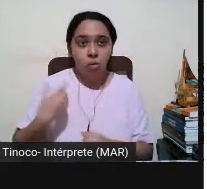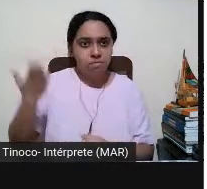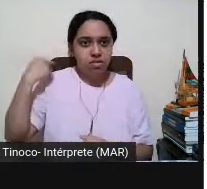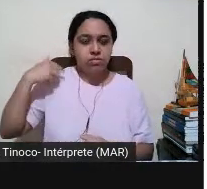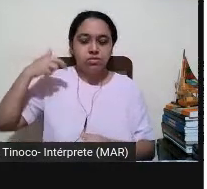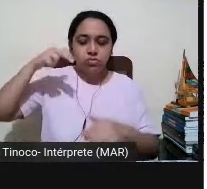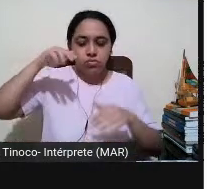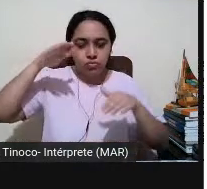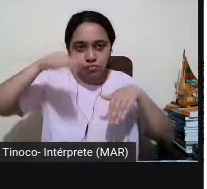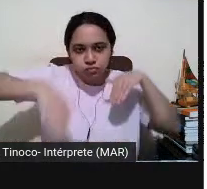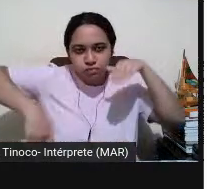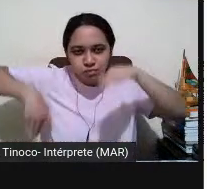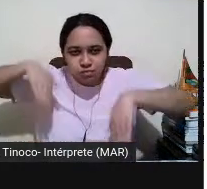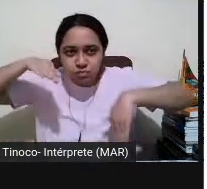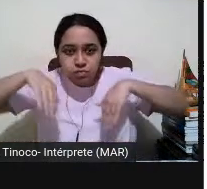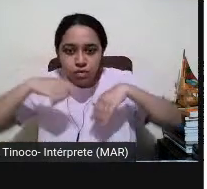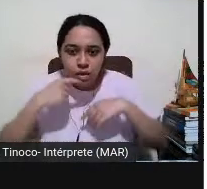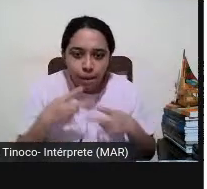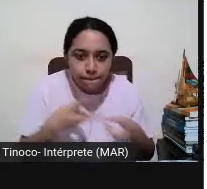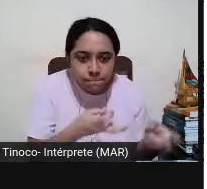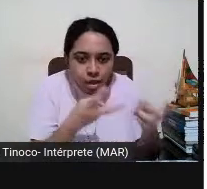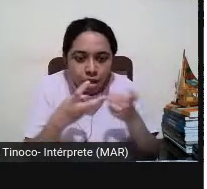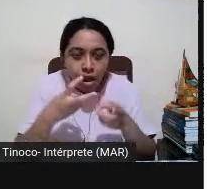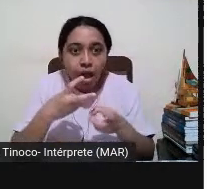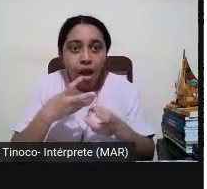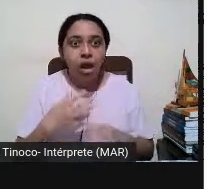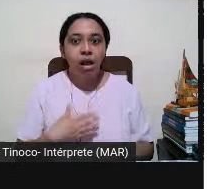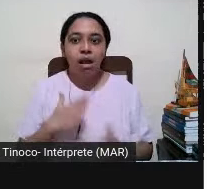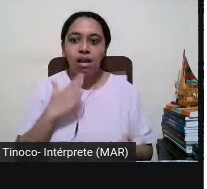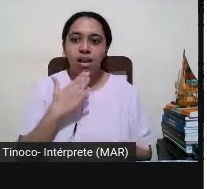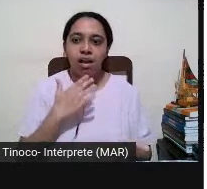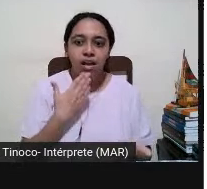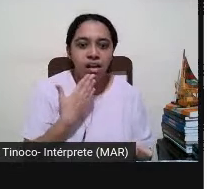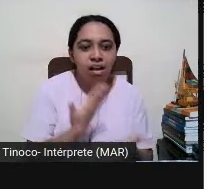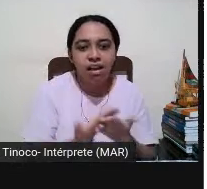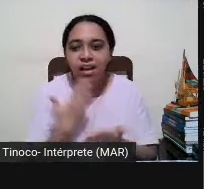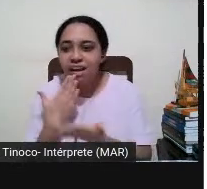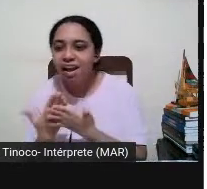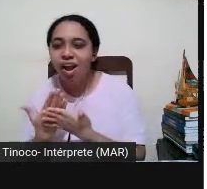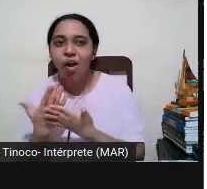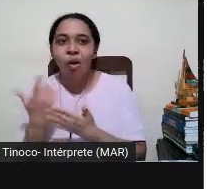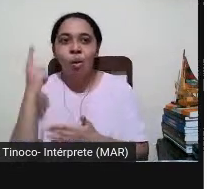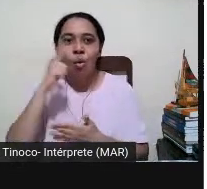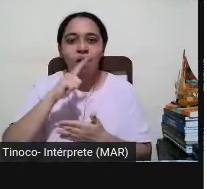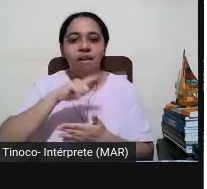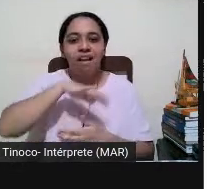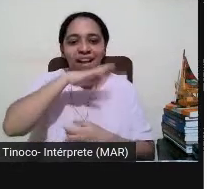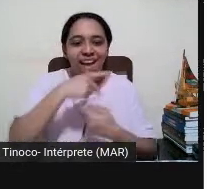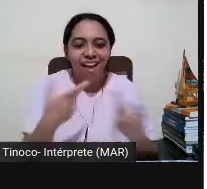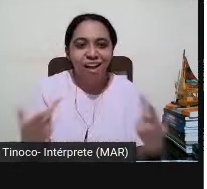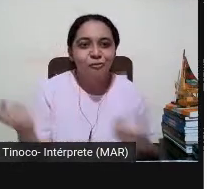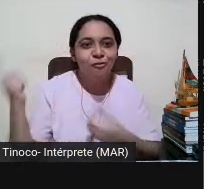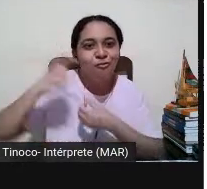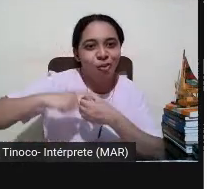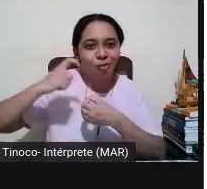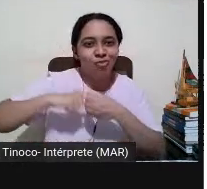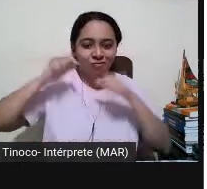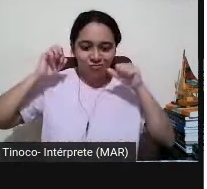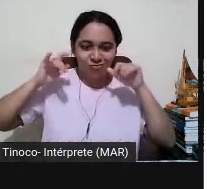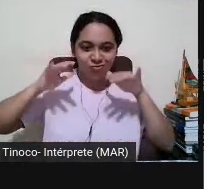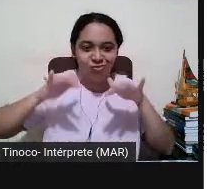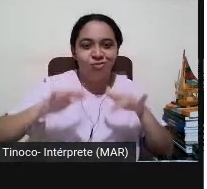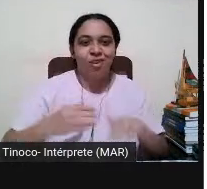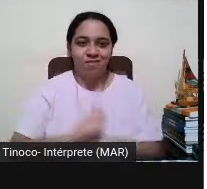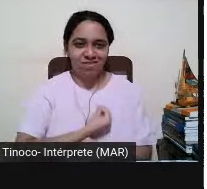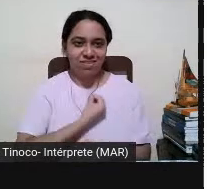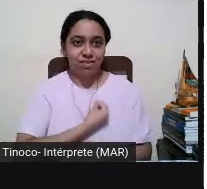tinha sumido né pela falta daqueles corais mas é só perguntar se um dia bom que tá puxando esse assunto daqui o que que a gente tem a ver com sua produção responsável